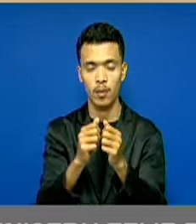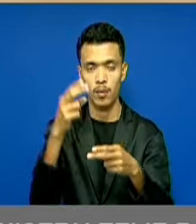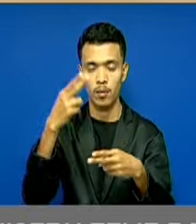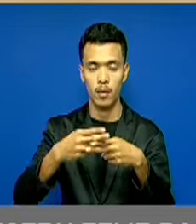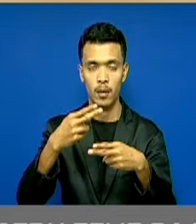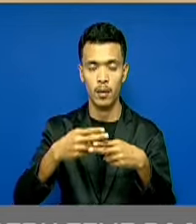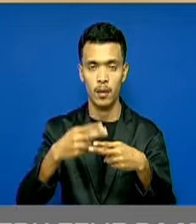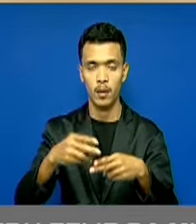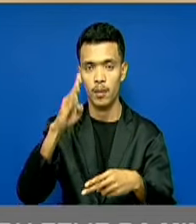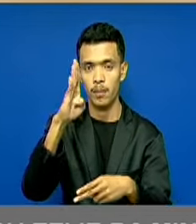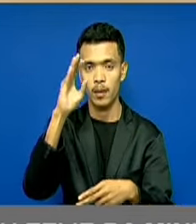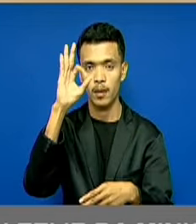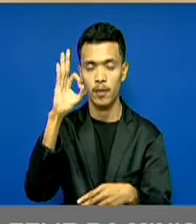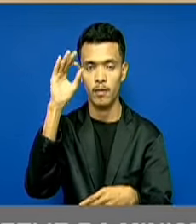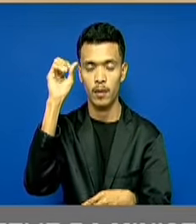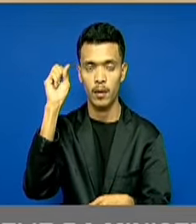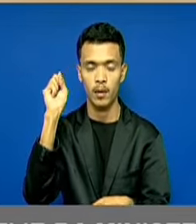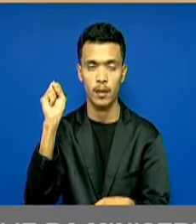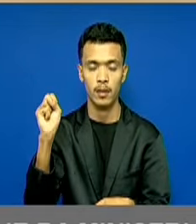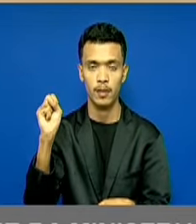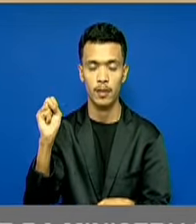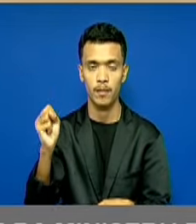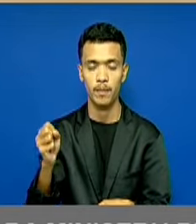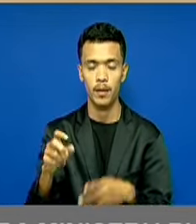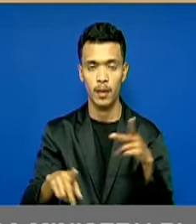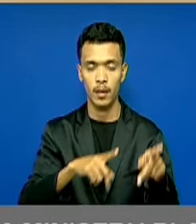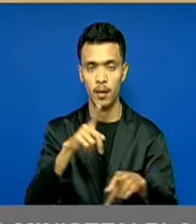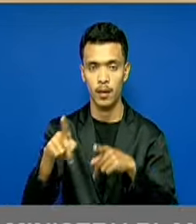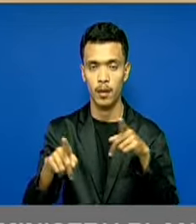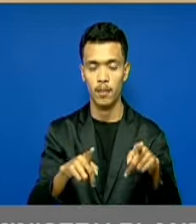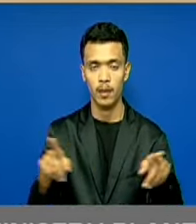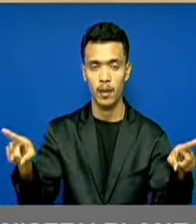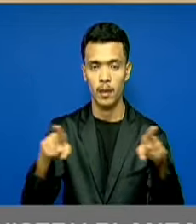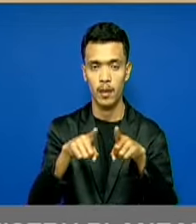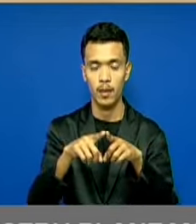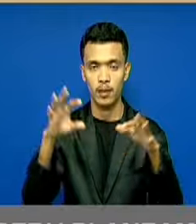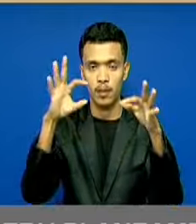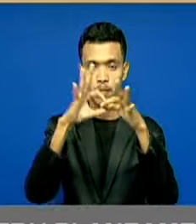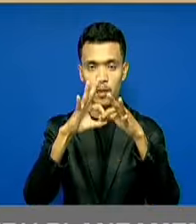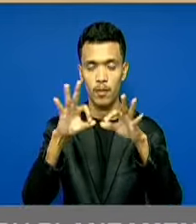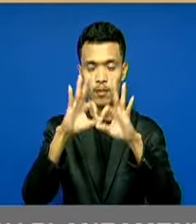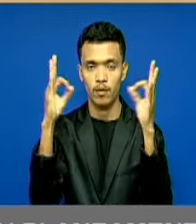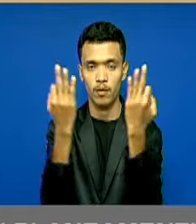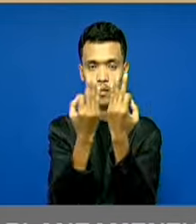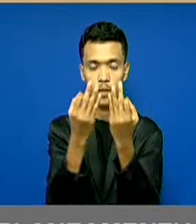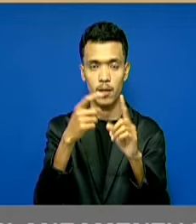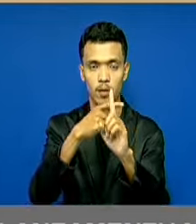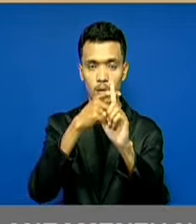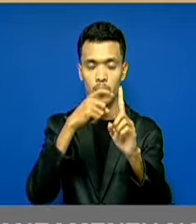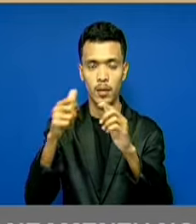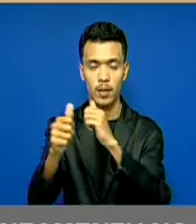a BFS. Cidadão é um dar membro família Rússio Arguido